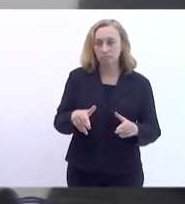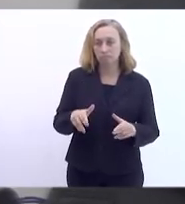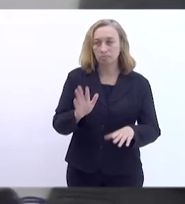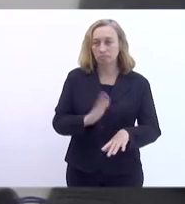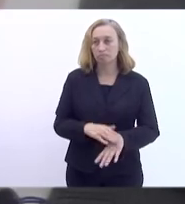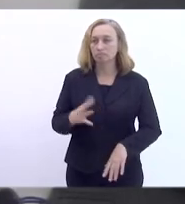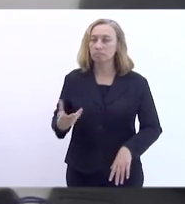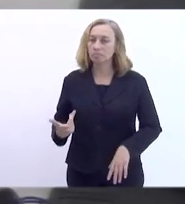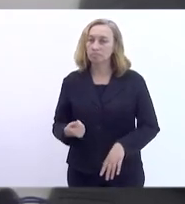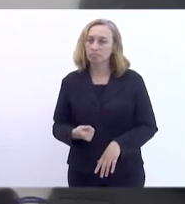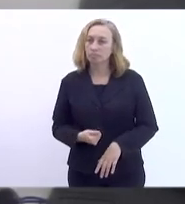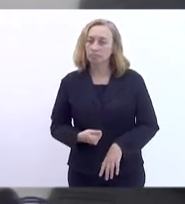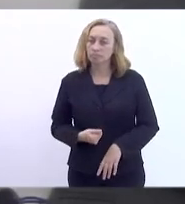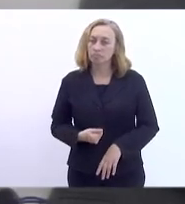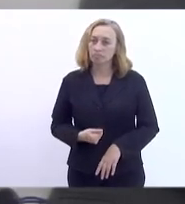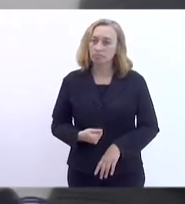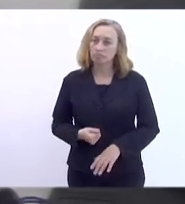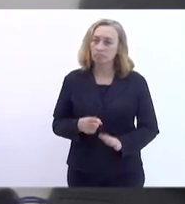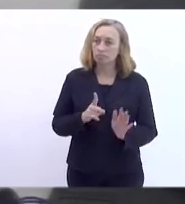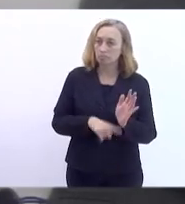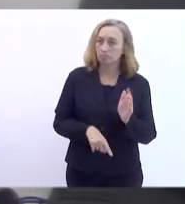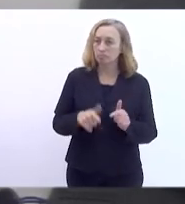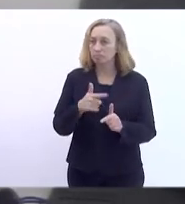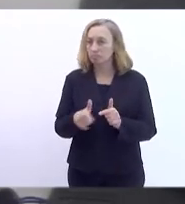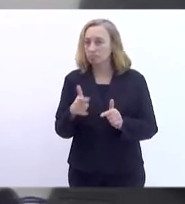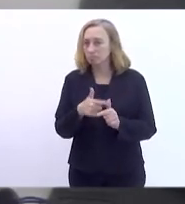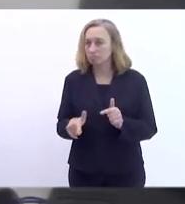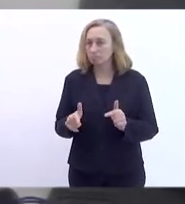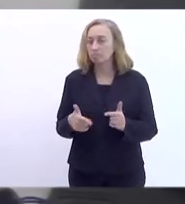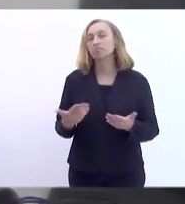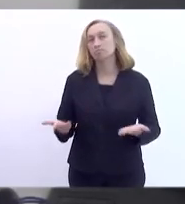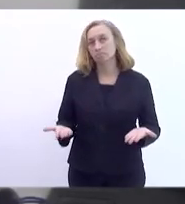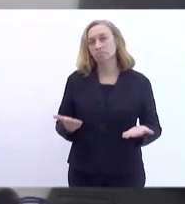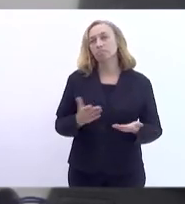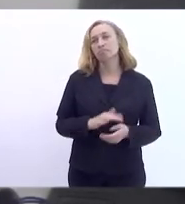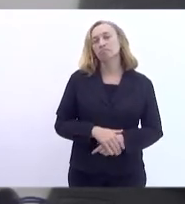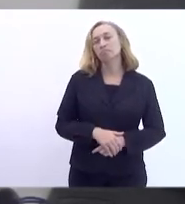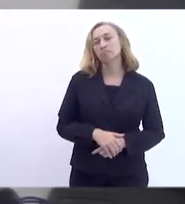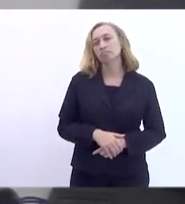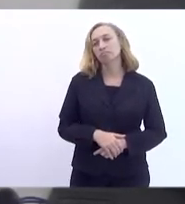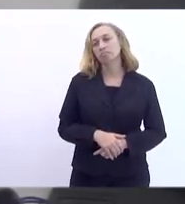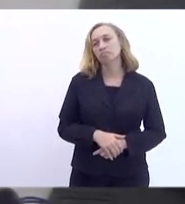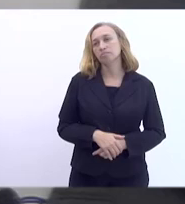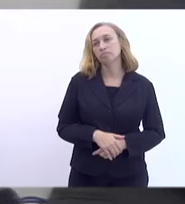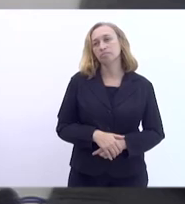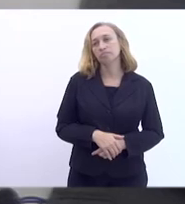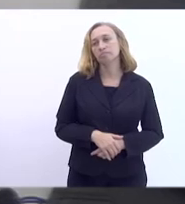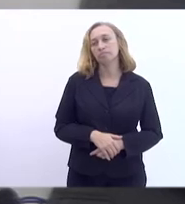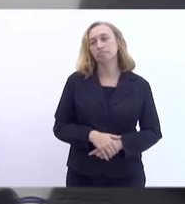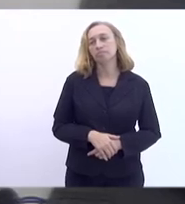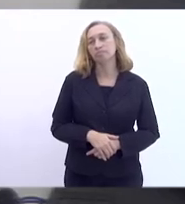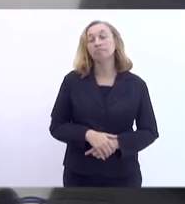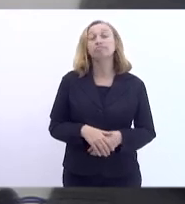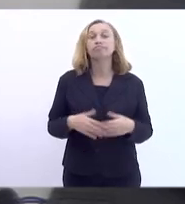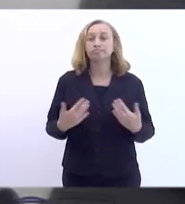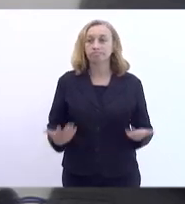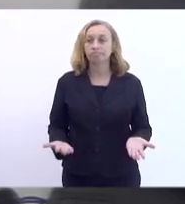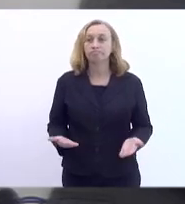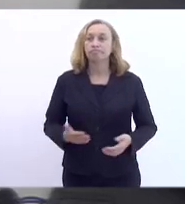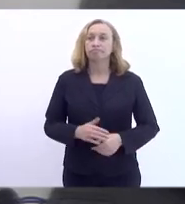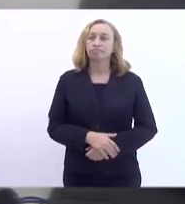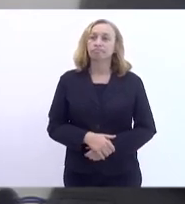mais qualidade ou com o menos problemas com menos intercorrências ou com menos decorrência de negativos Então